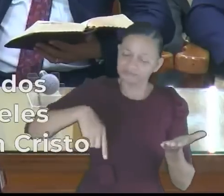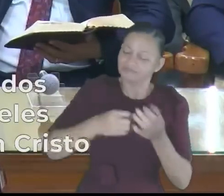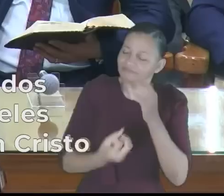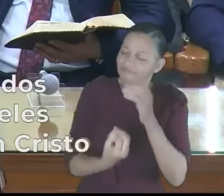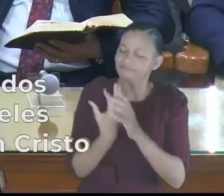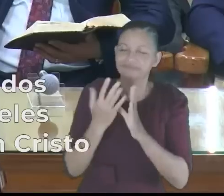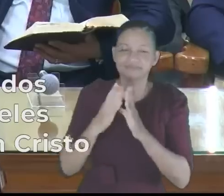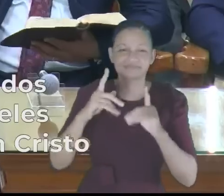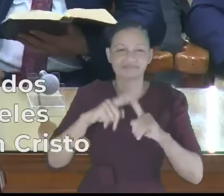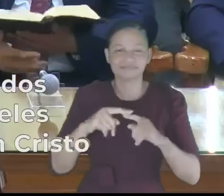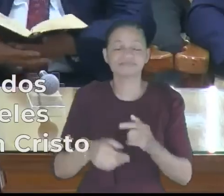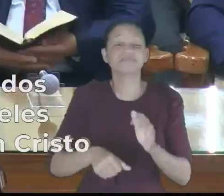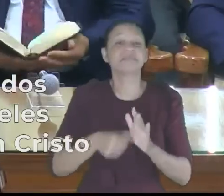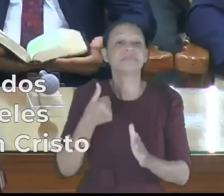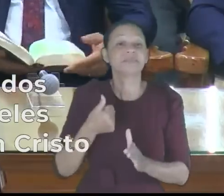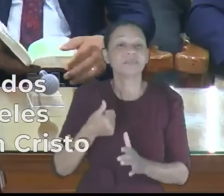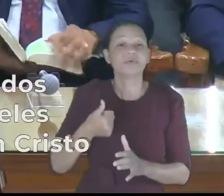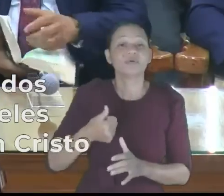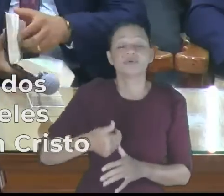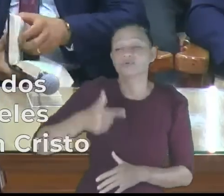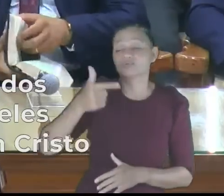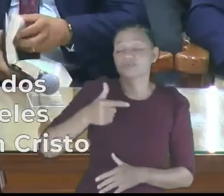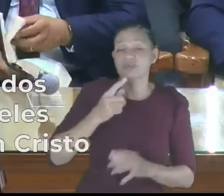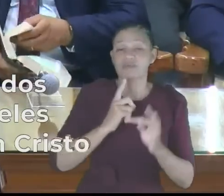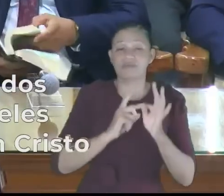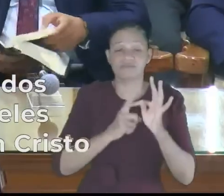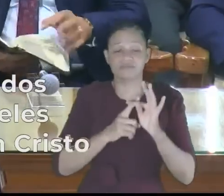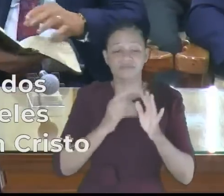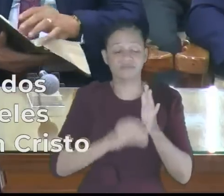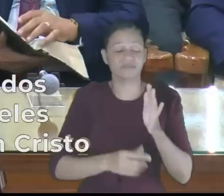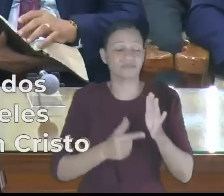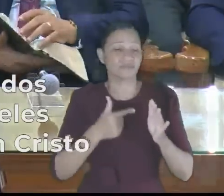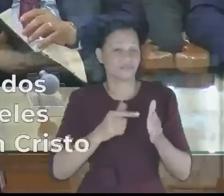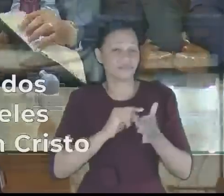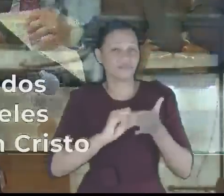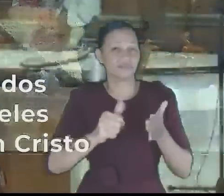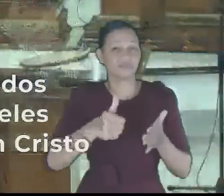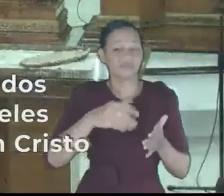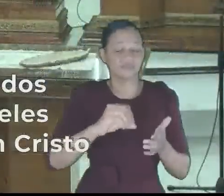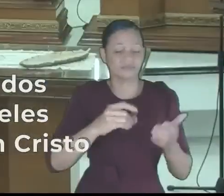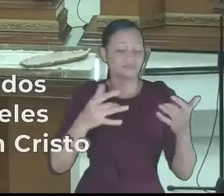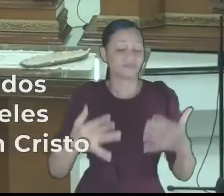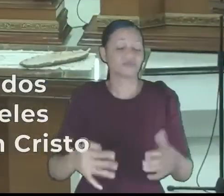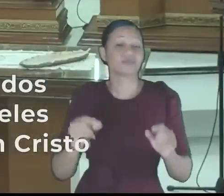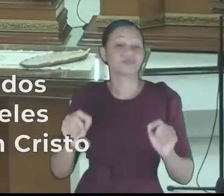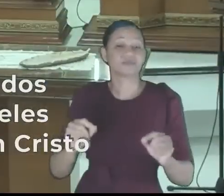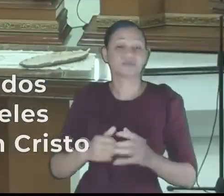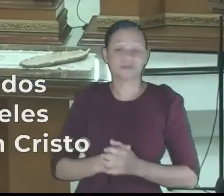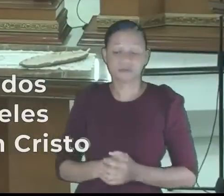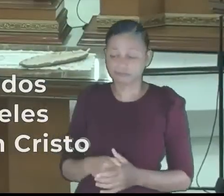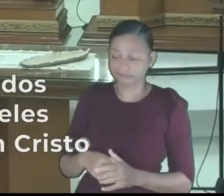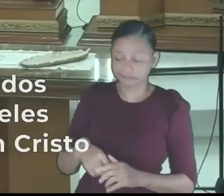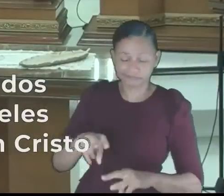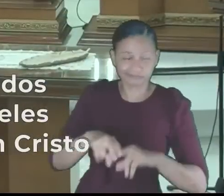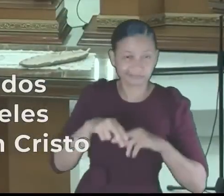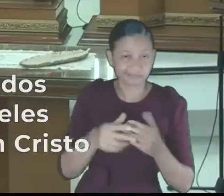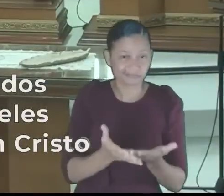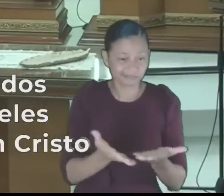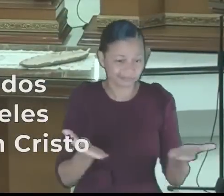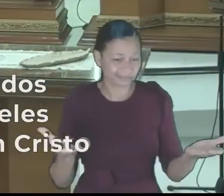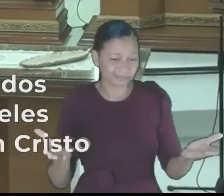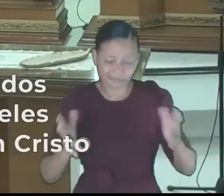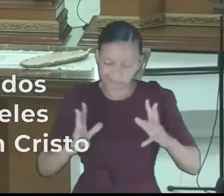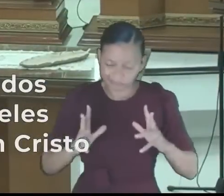igrejas. 2 Timóteo 2:10. Olha aí. Portanto,